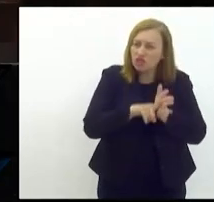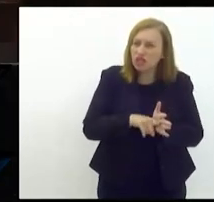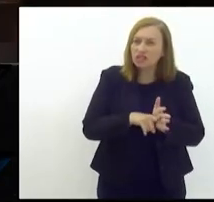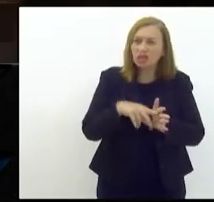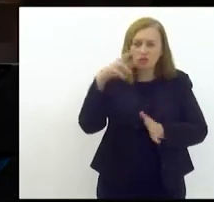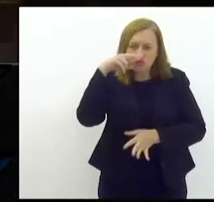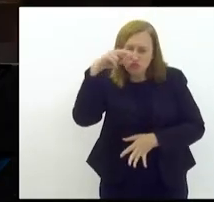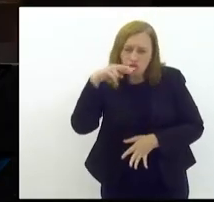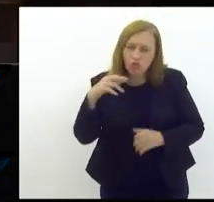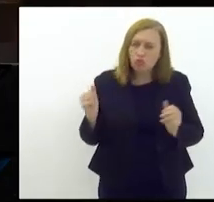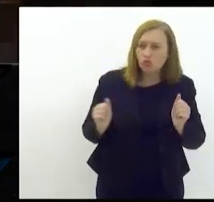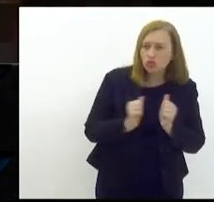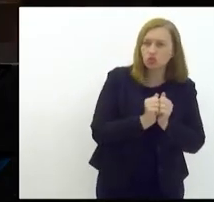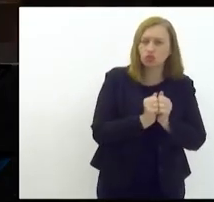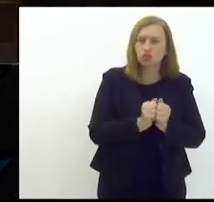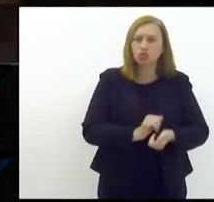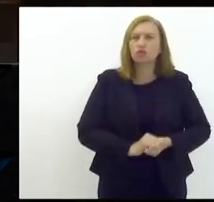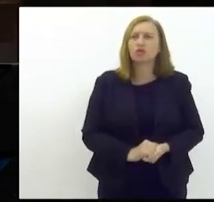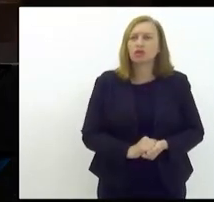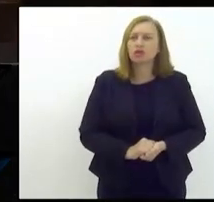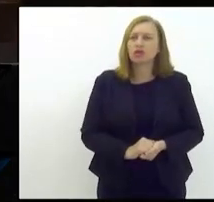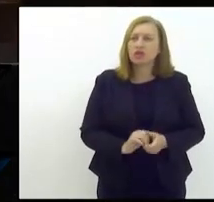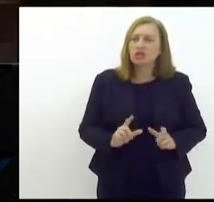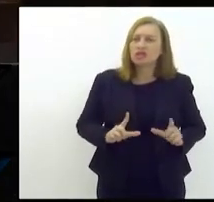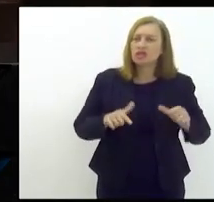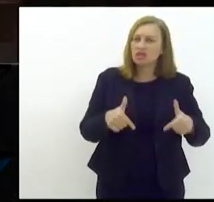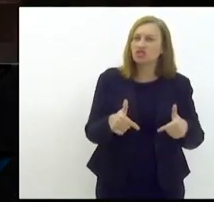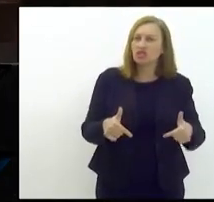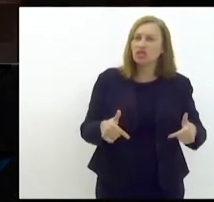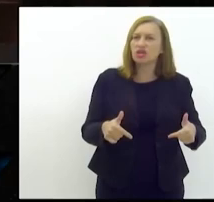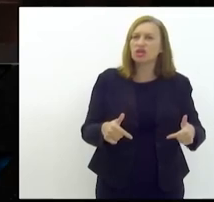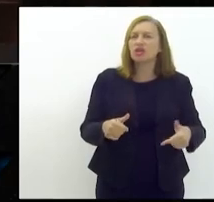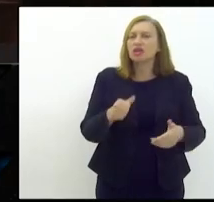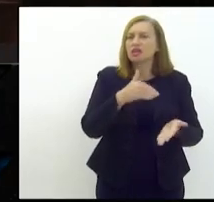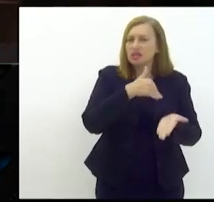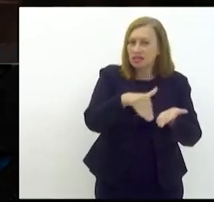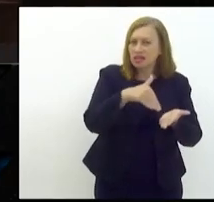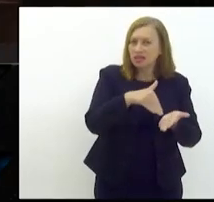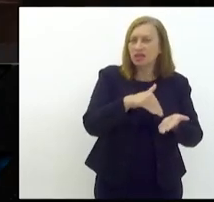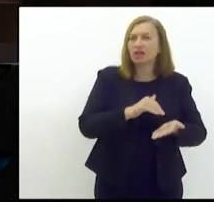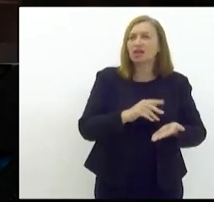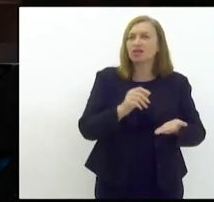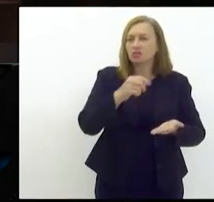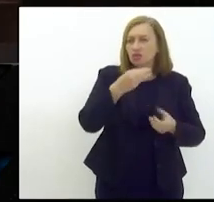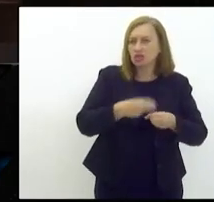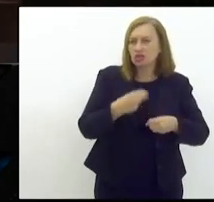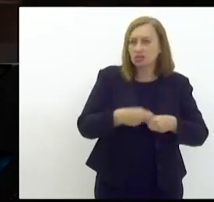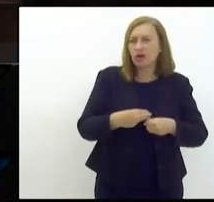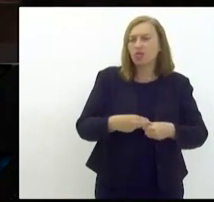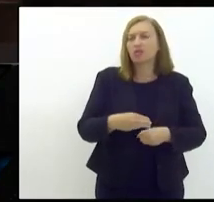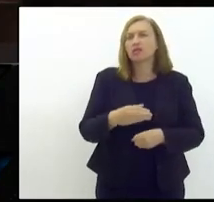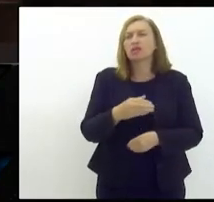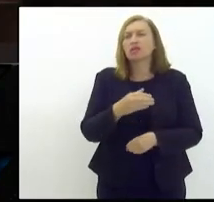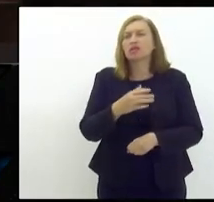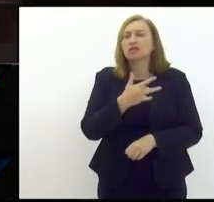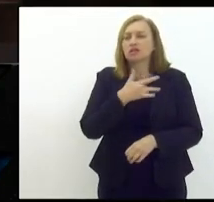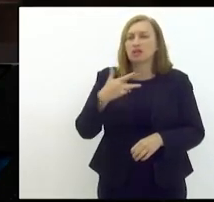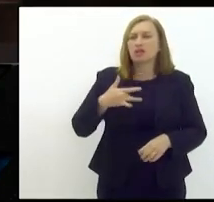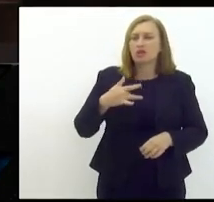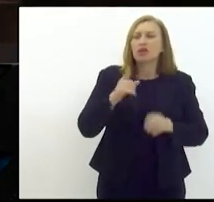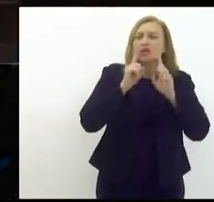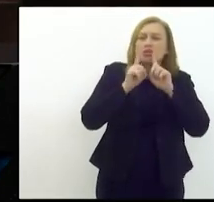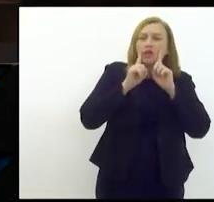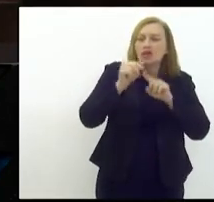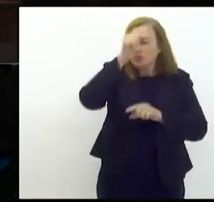conjunto esses atos da Secretária Municipal de Saúde de Maricá do prefeito